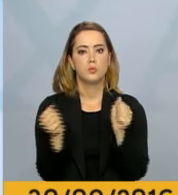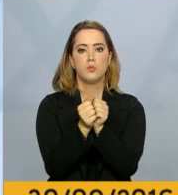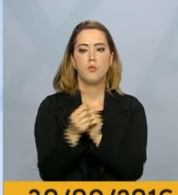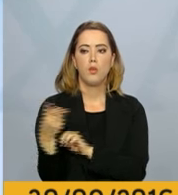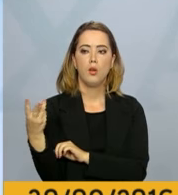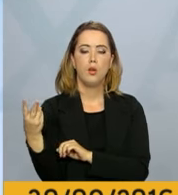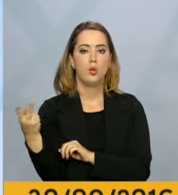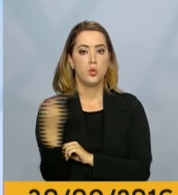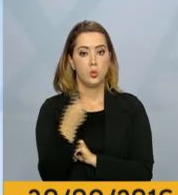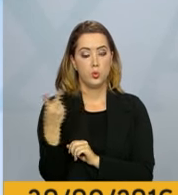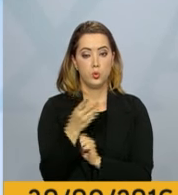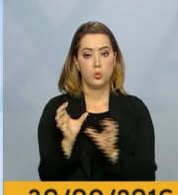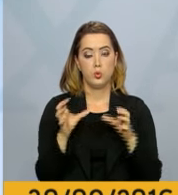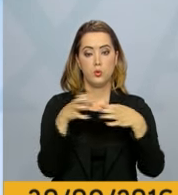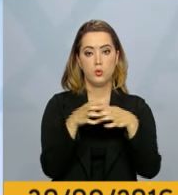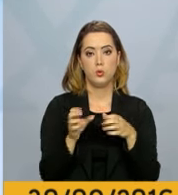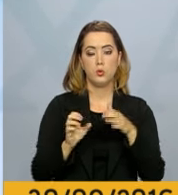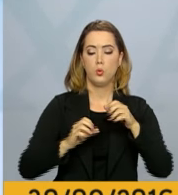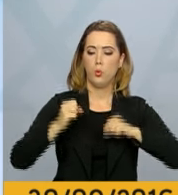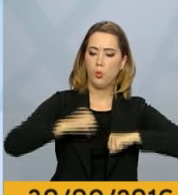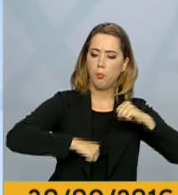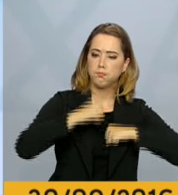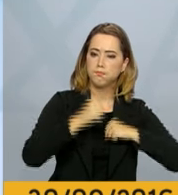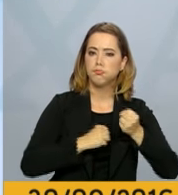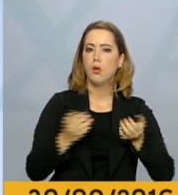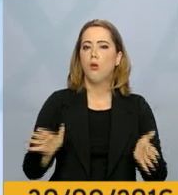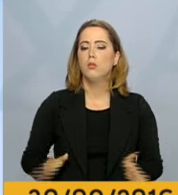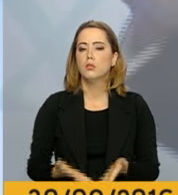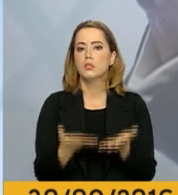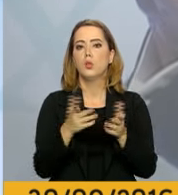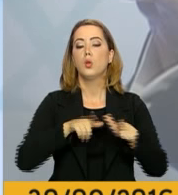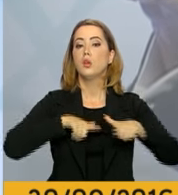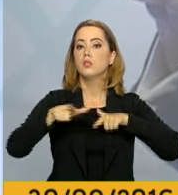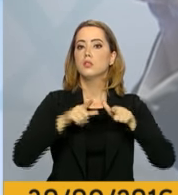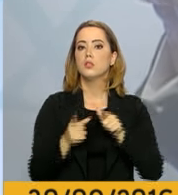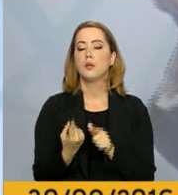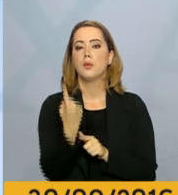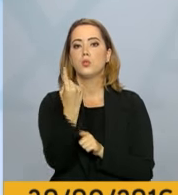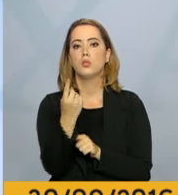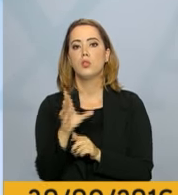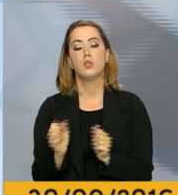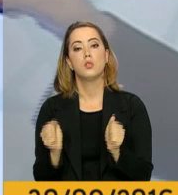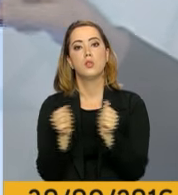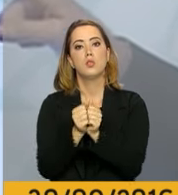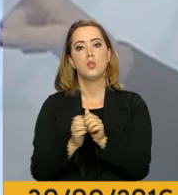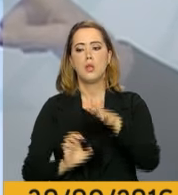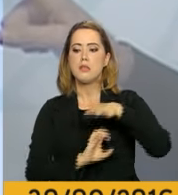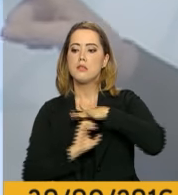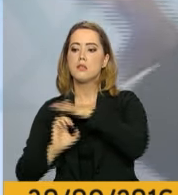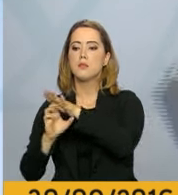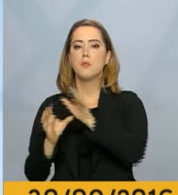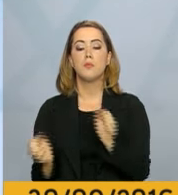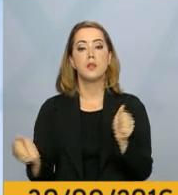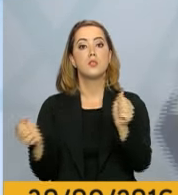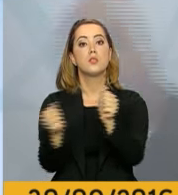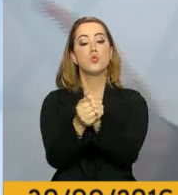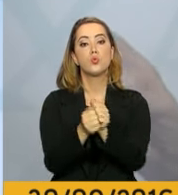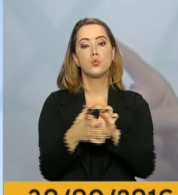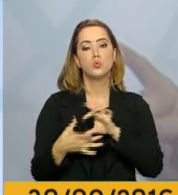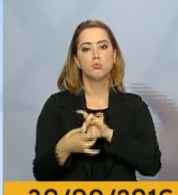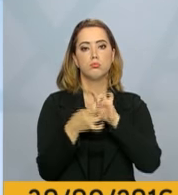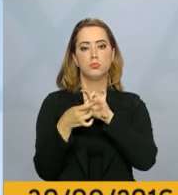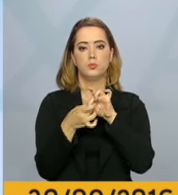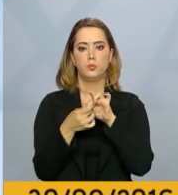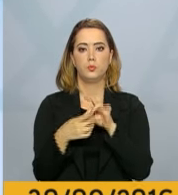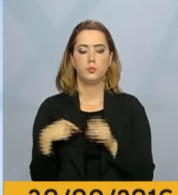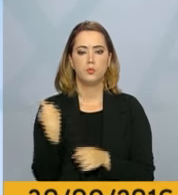dois setores produtivos da nação, mais produtivos da nação, o trabalho de um lado e o empreendedorismo do outro lado, empregados e